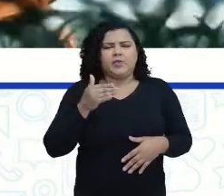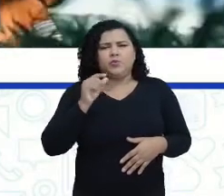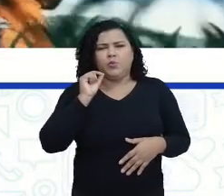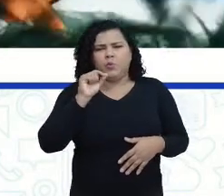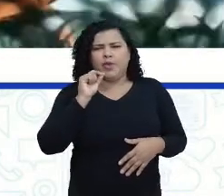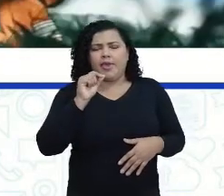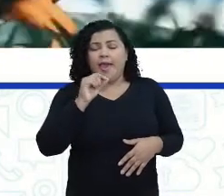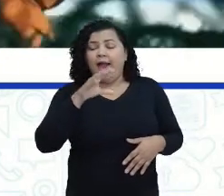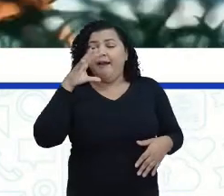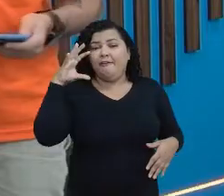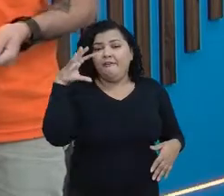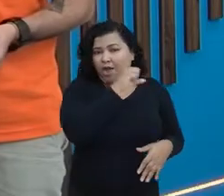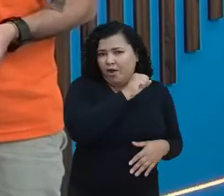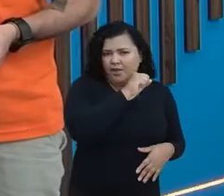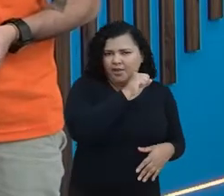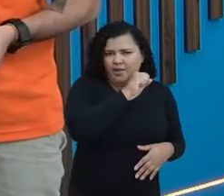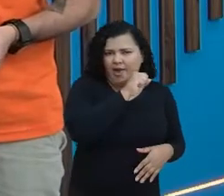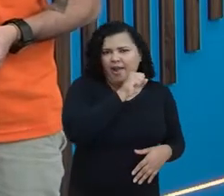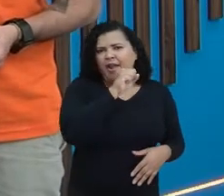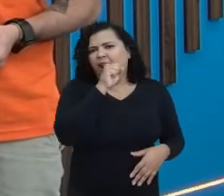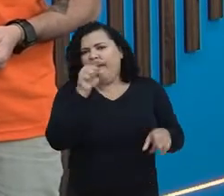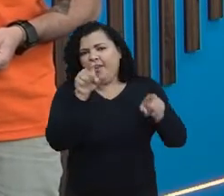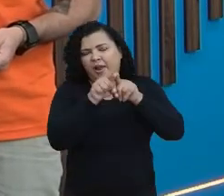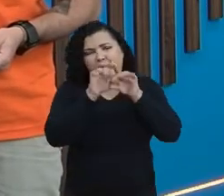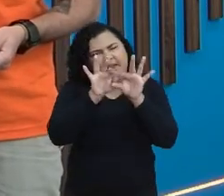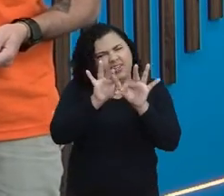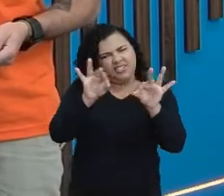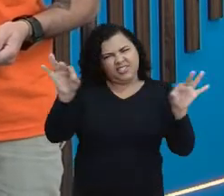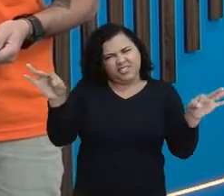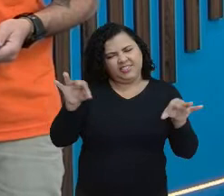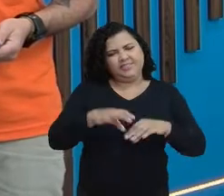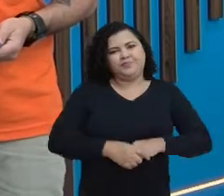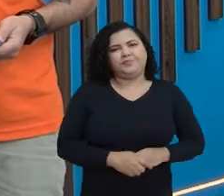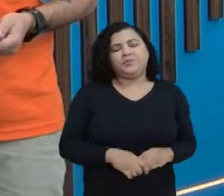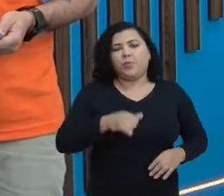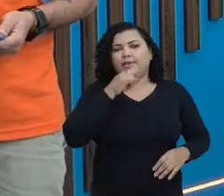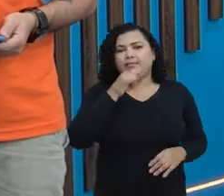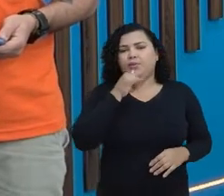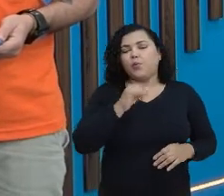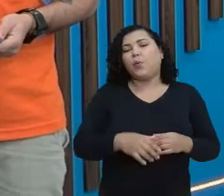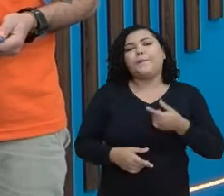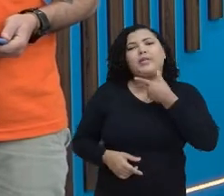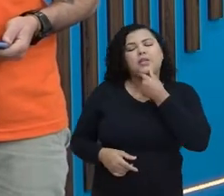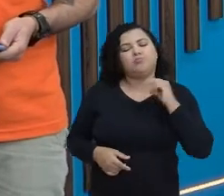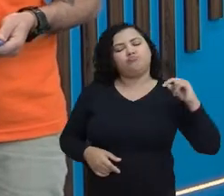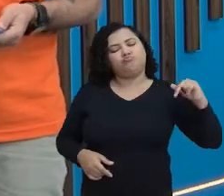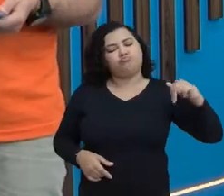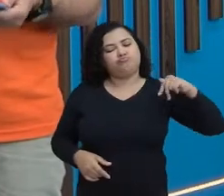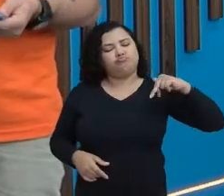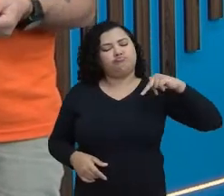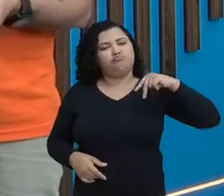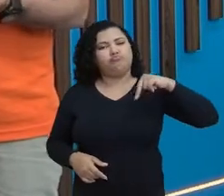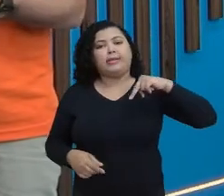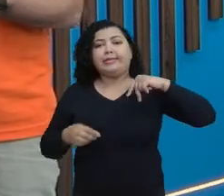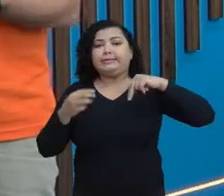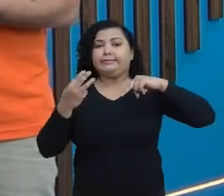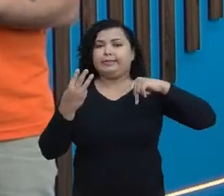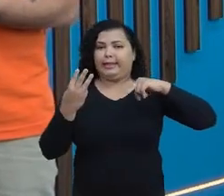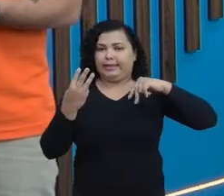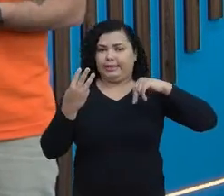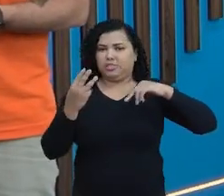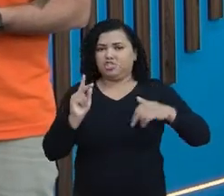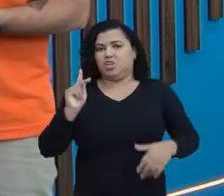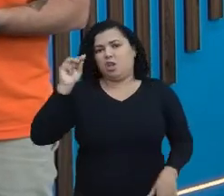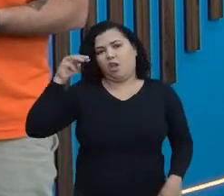menos a velocidade que eles estão percorrendo. Então vamos supor que aquele garoto caminhando ele esteja a uma velocidade de 3 km por